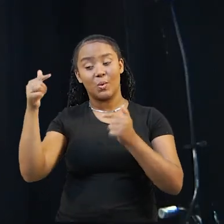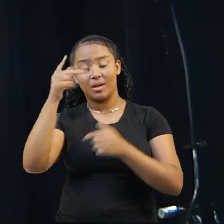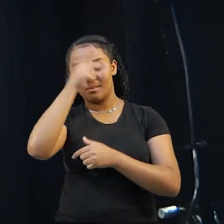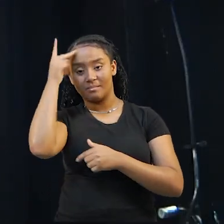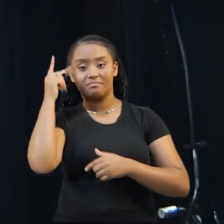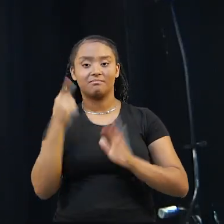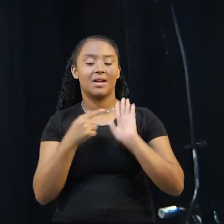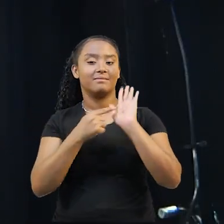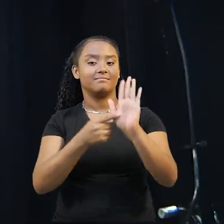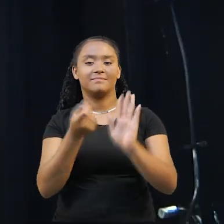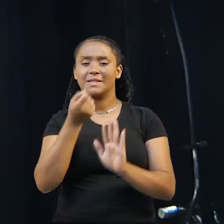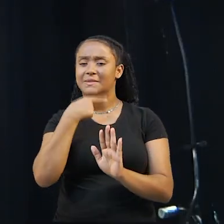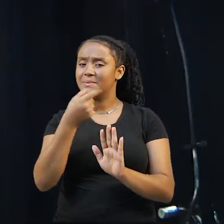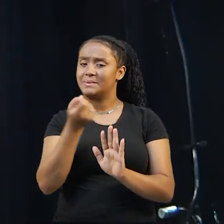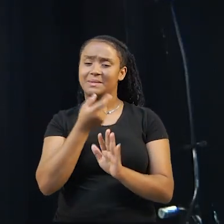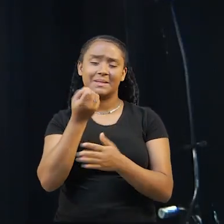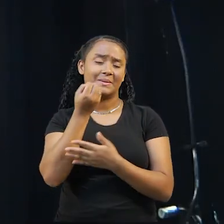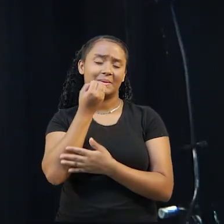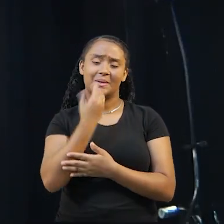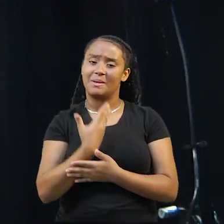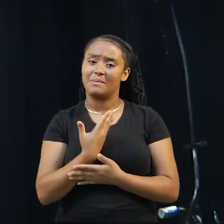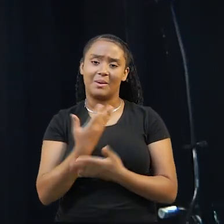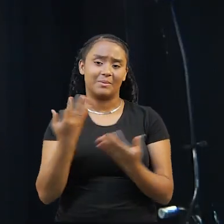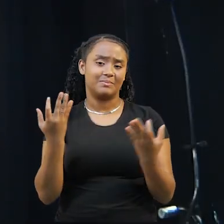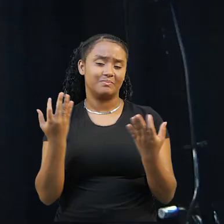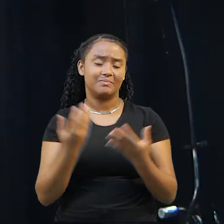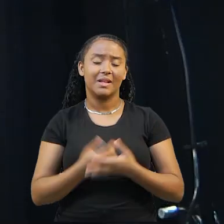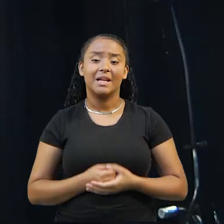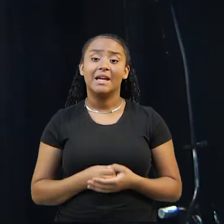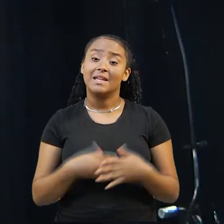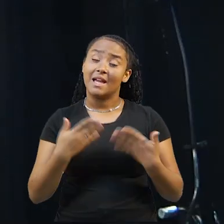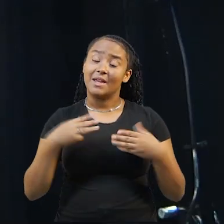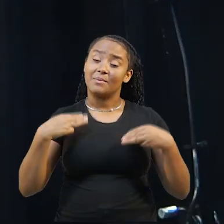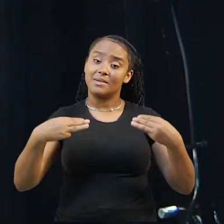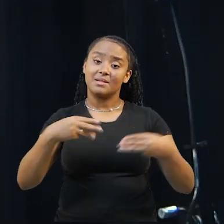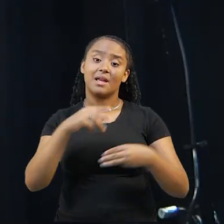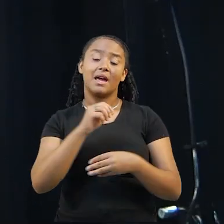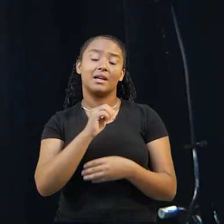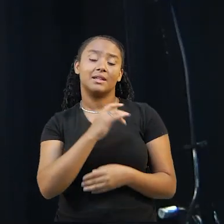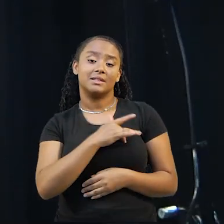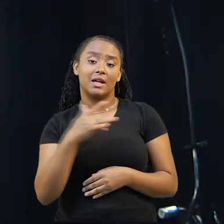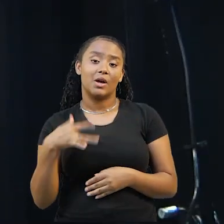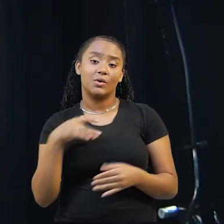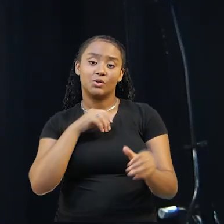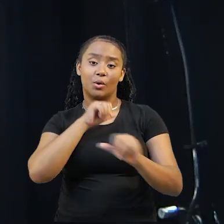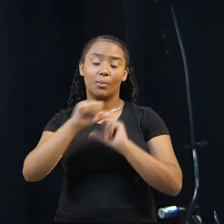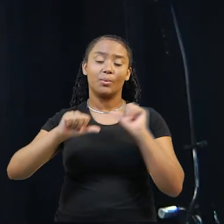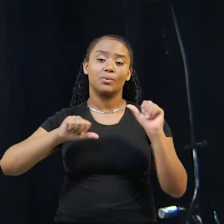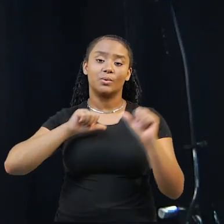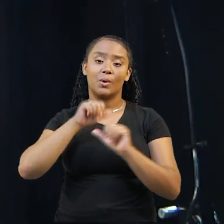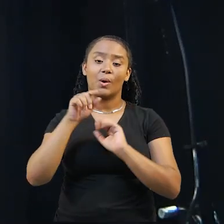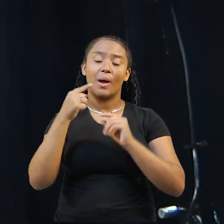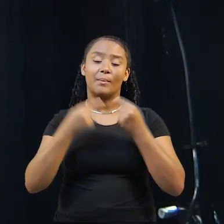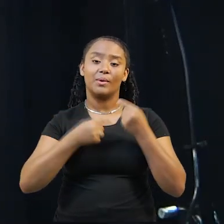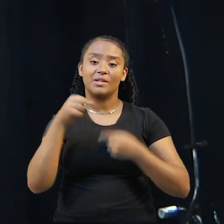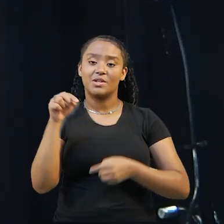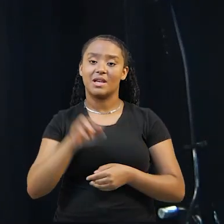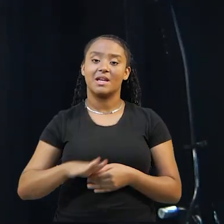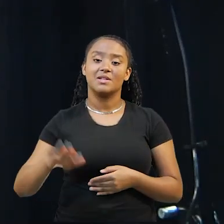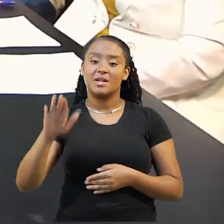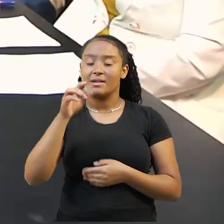que mostravam que essa suplementação não era efetiva, e aí o Ministério da Saúde acabou mudando a Política Nacional de Suplementação de